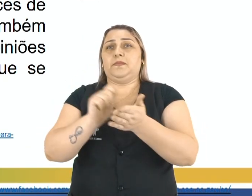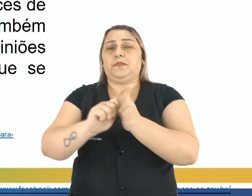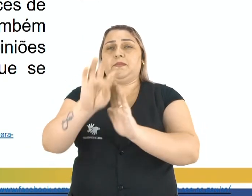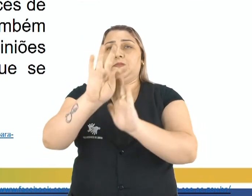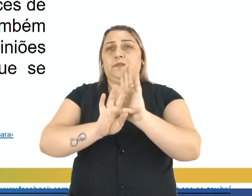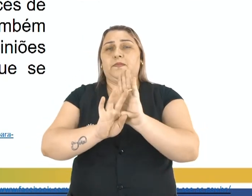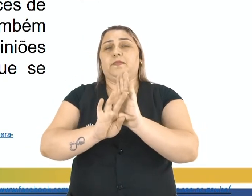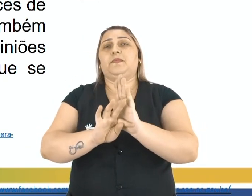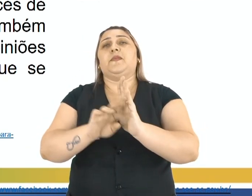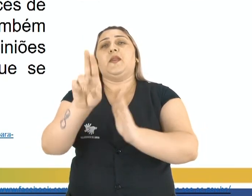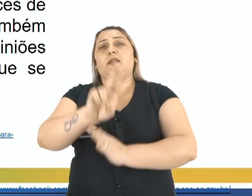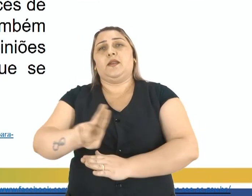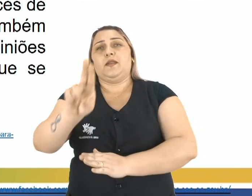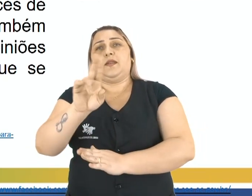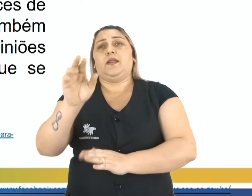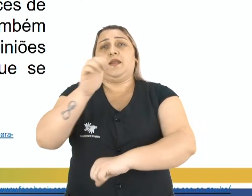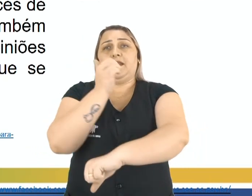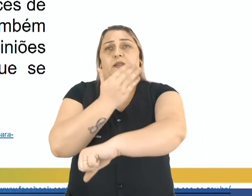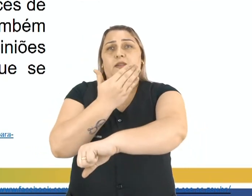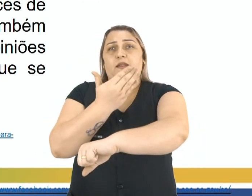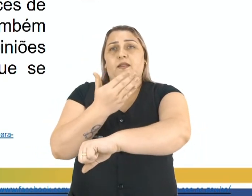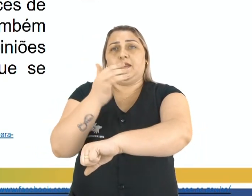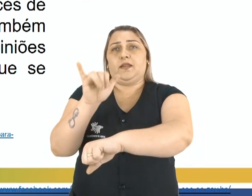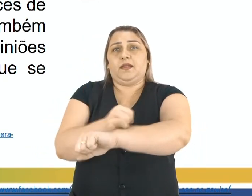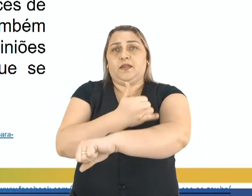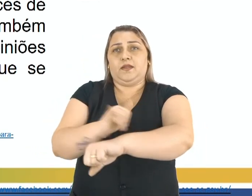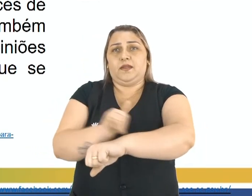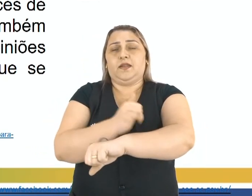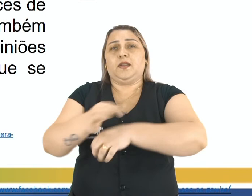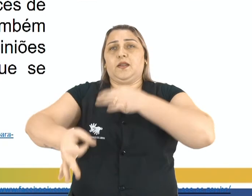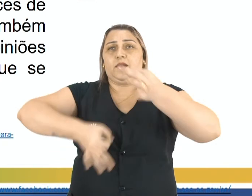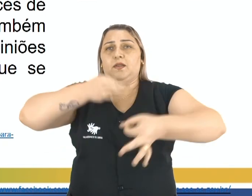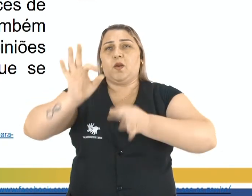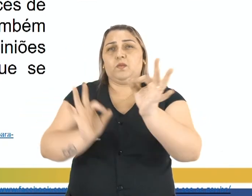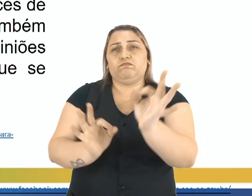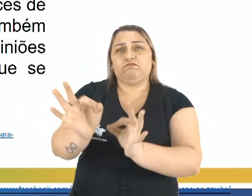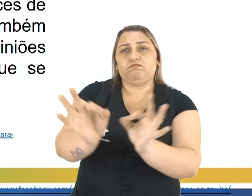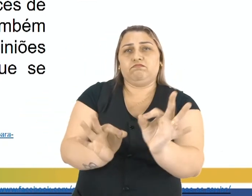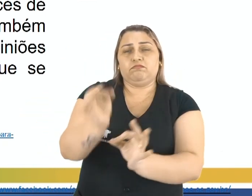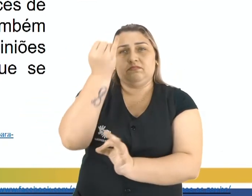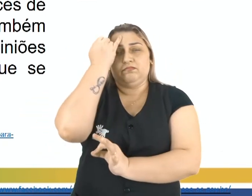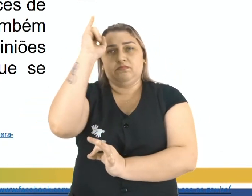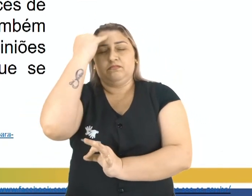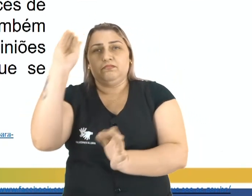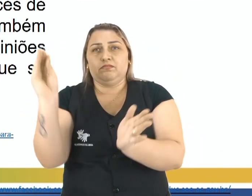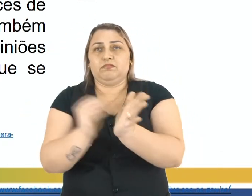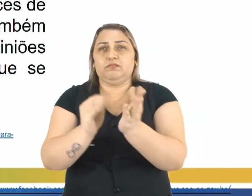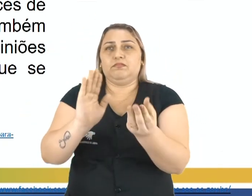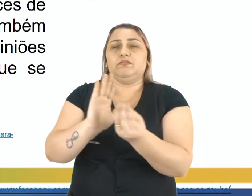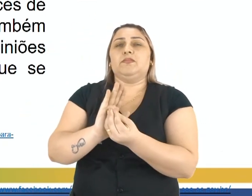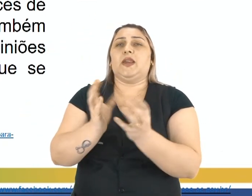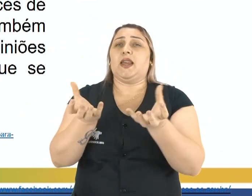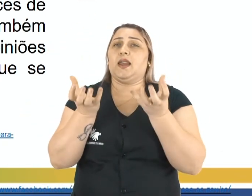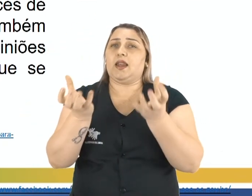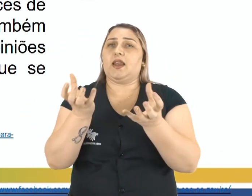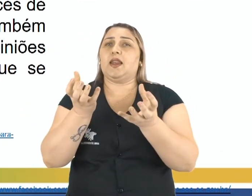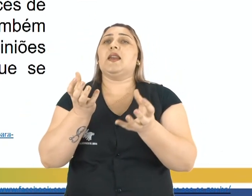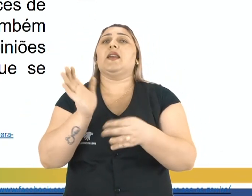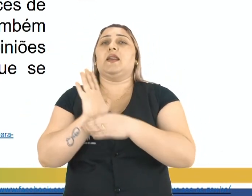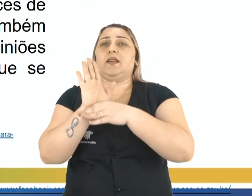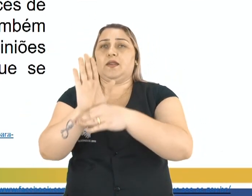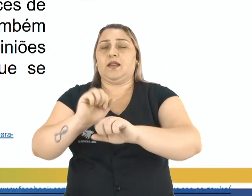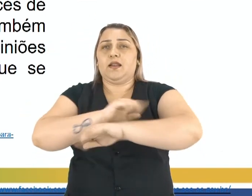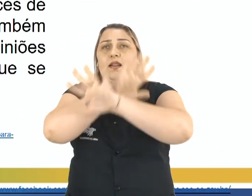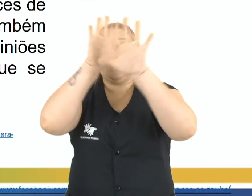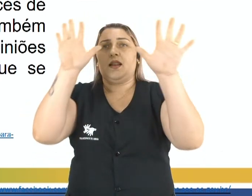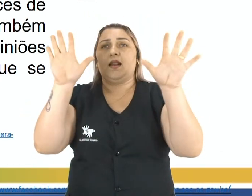é necessário utilizar estratégias discursivas e organizar as ideias que você quer defender de maneira